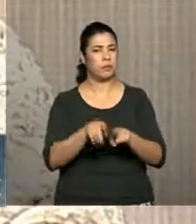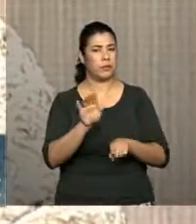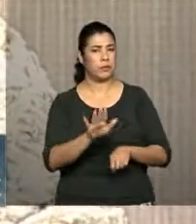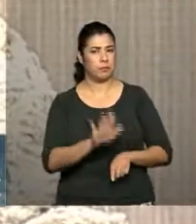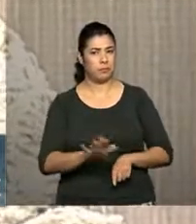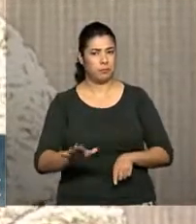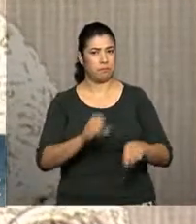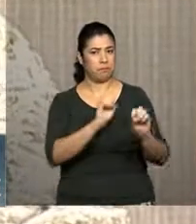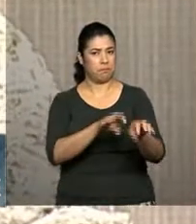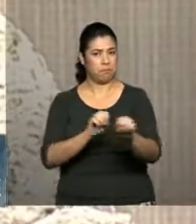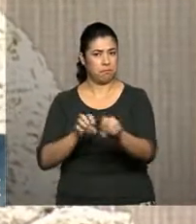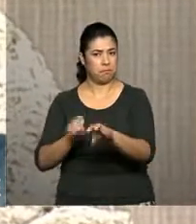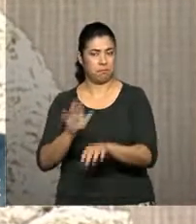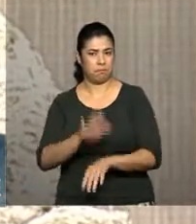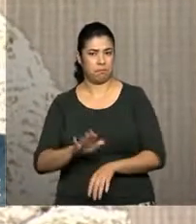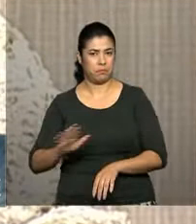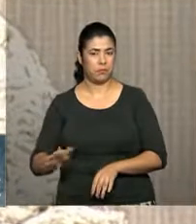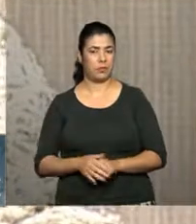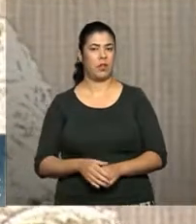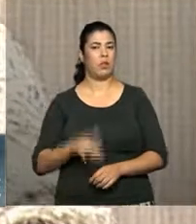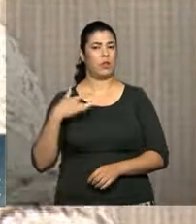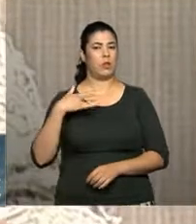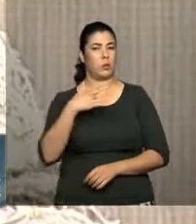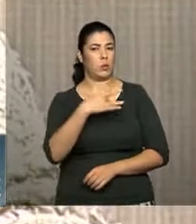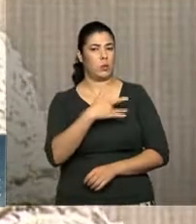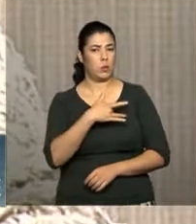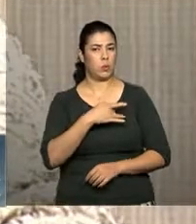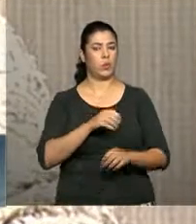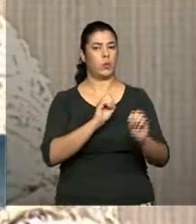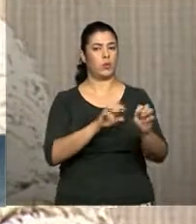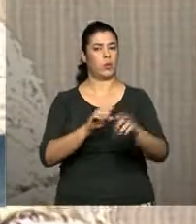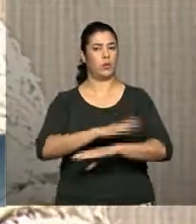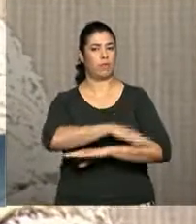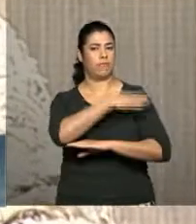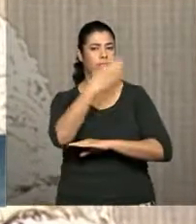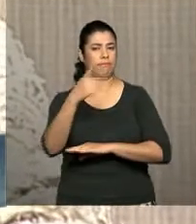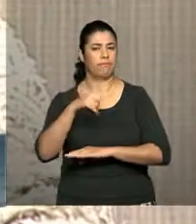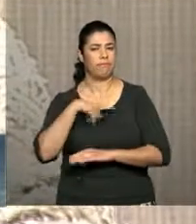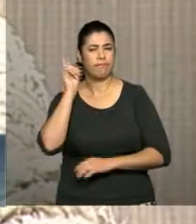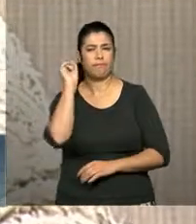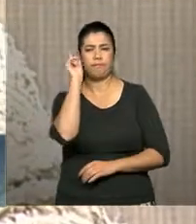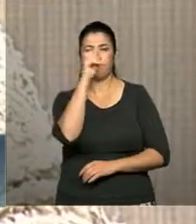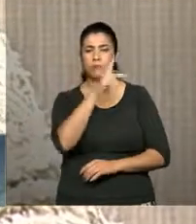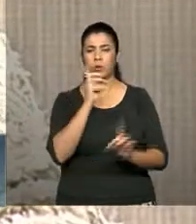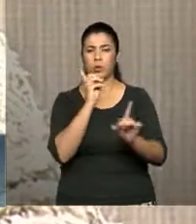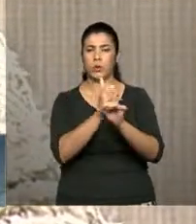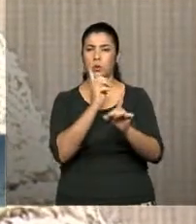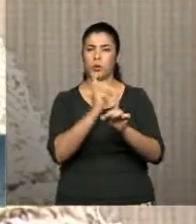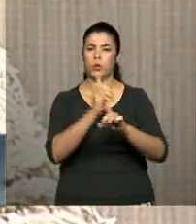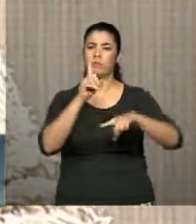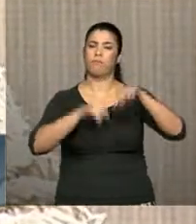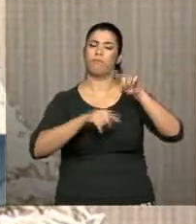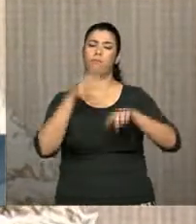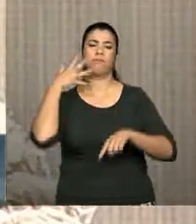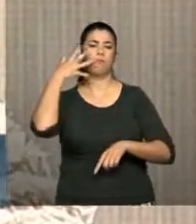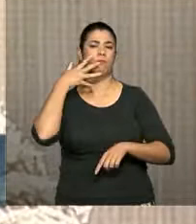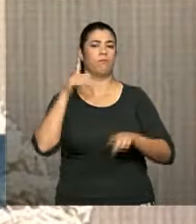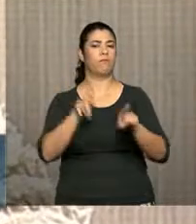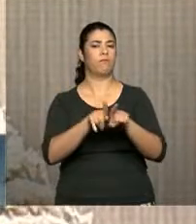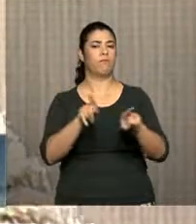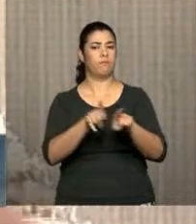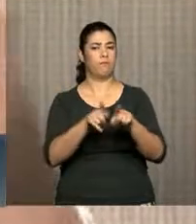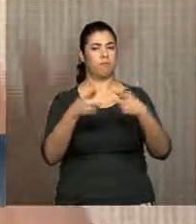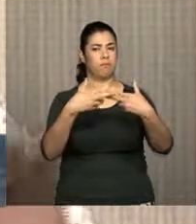integral como acesso à saúde são as que têm mais dificuldade de chegar na política pública e aquelas que